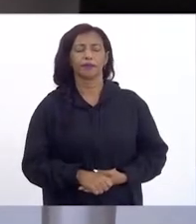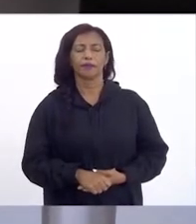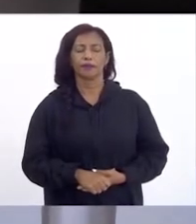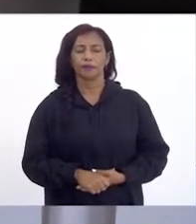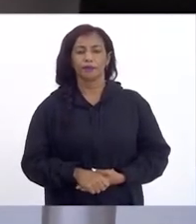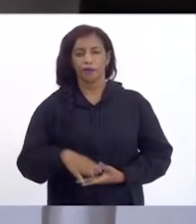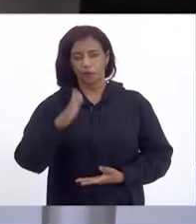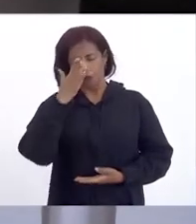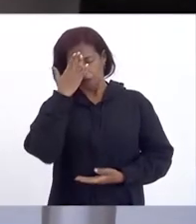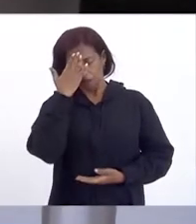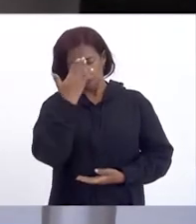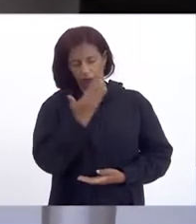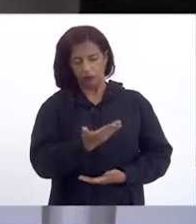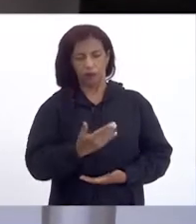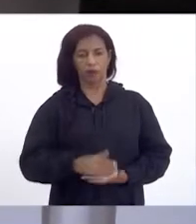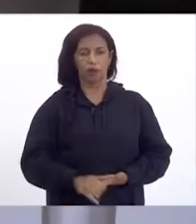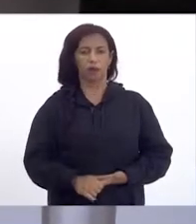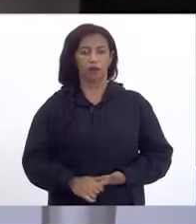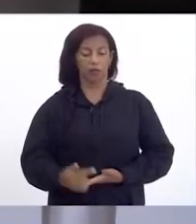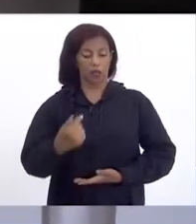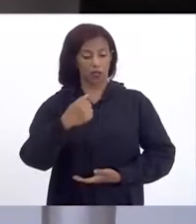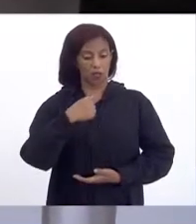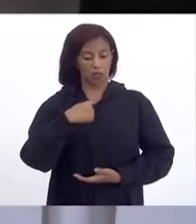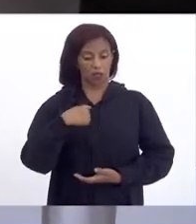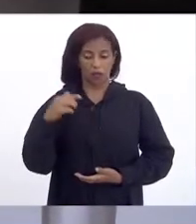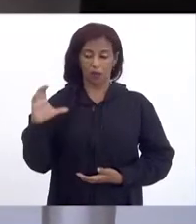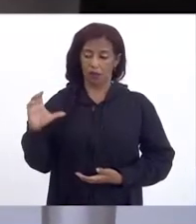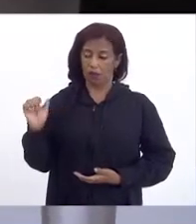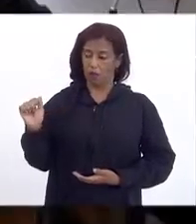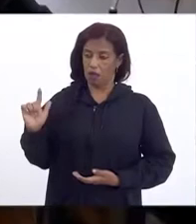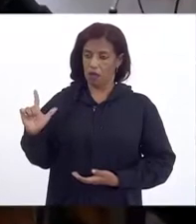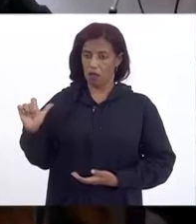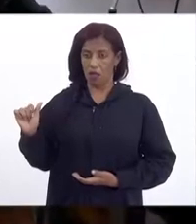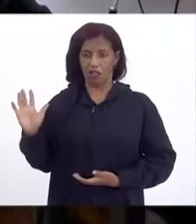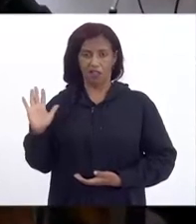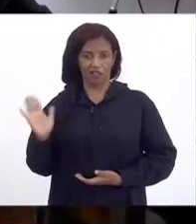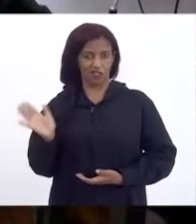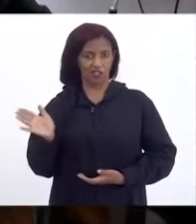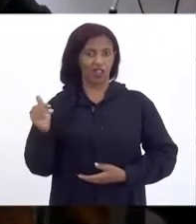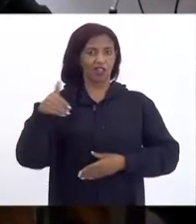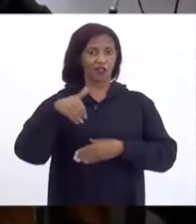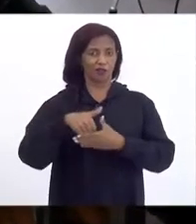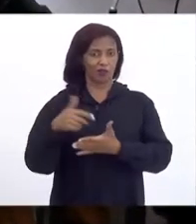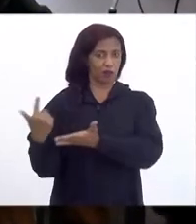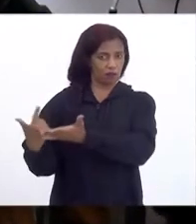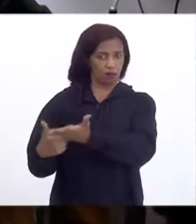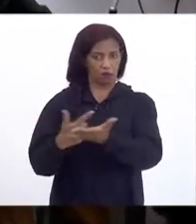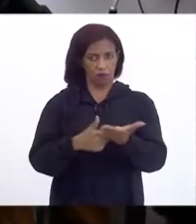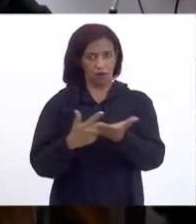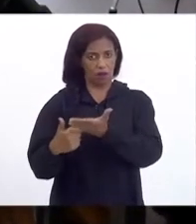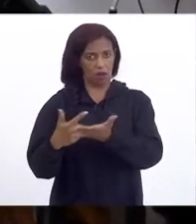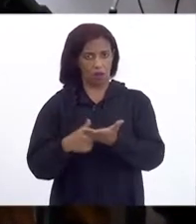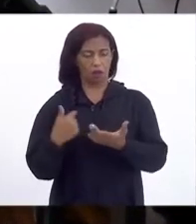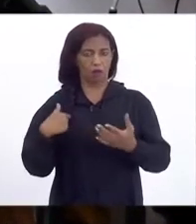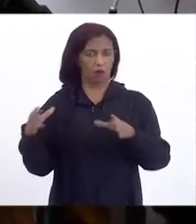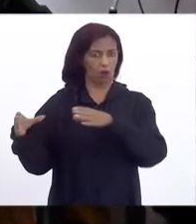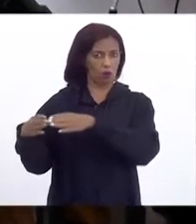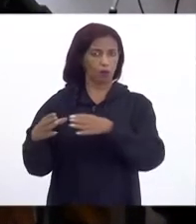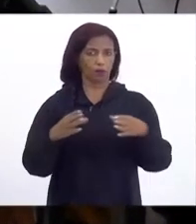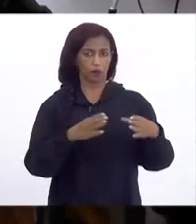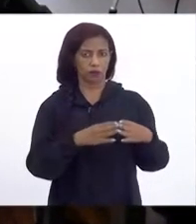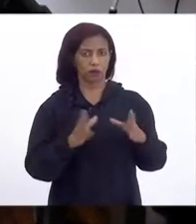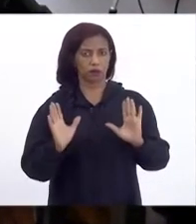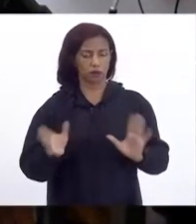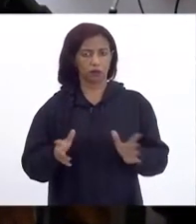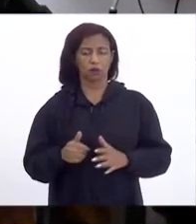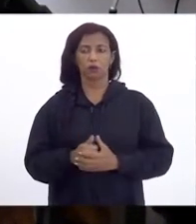deputado Marta Rocha. Eu e deputado Márcio Canella já estamos votando favoravelmente à comissão